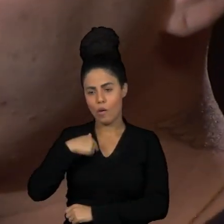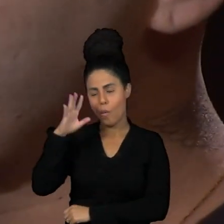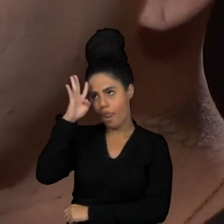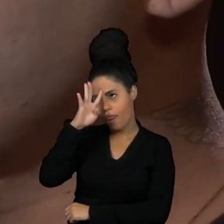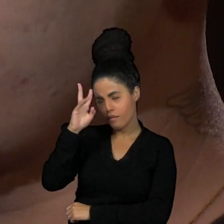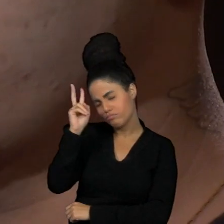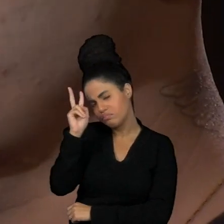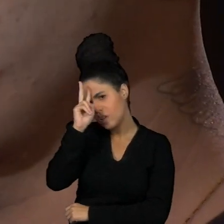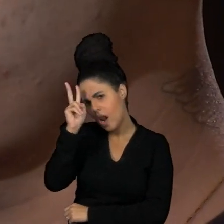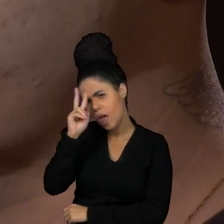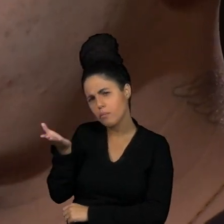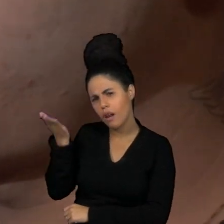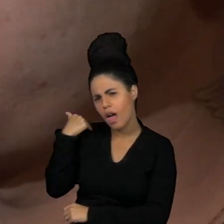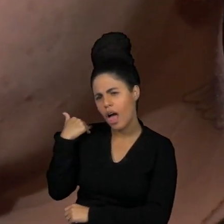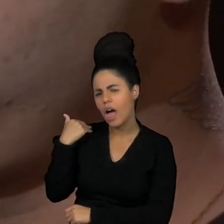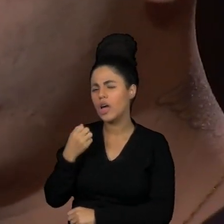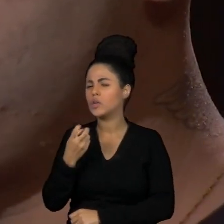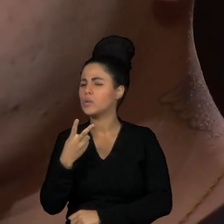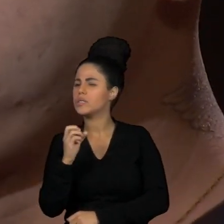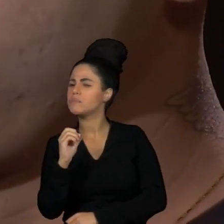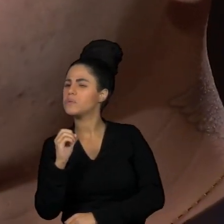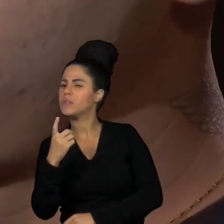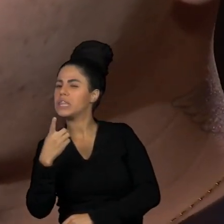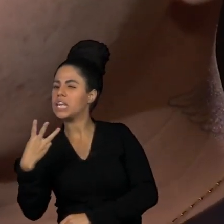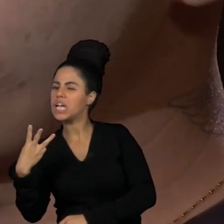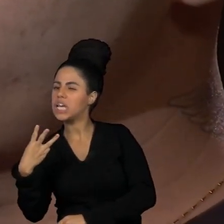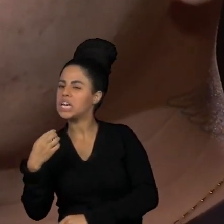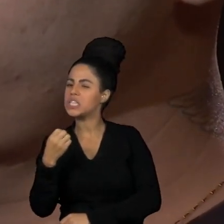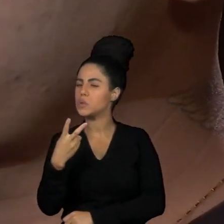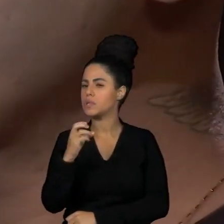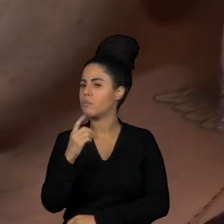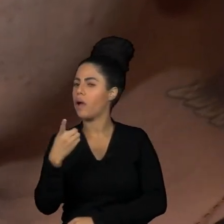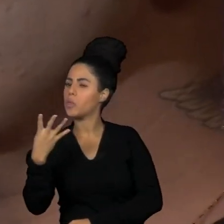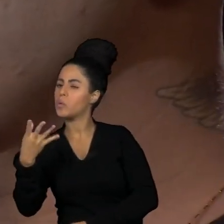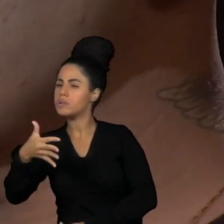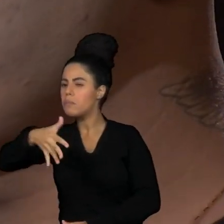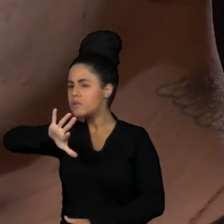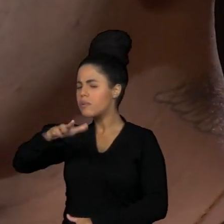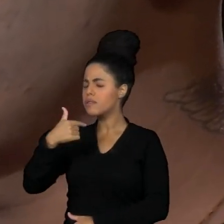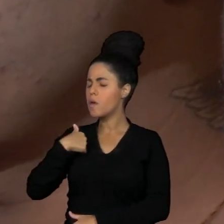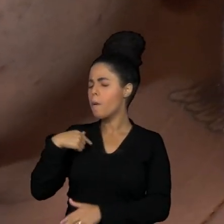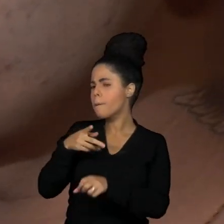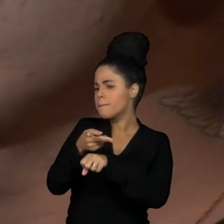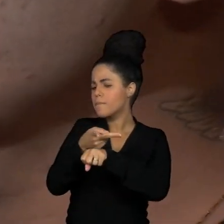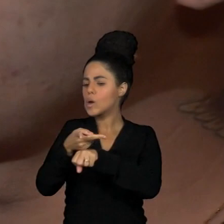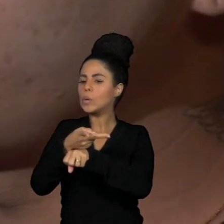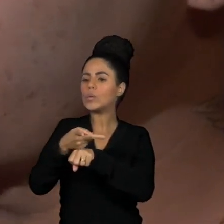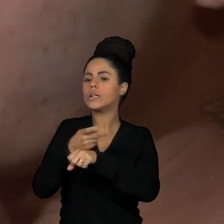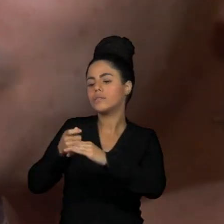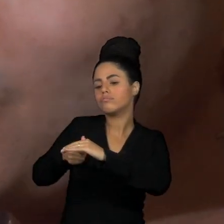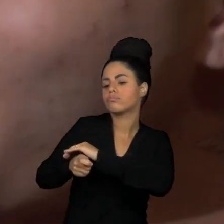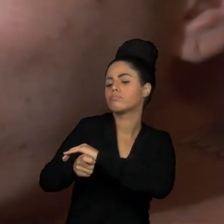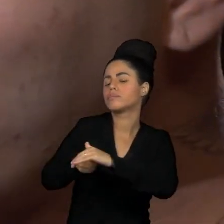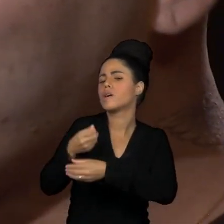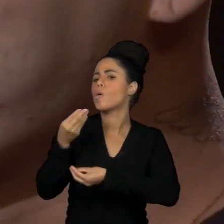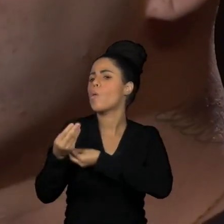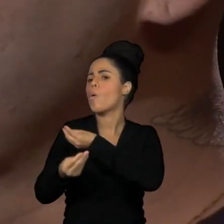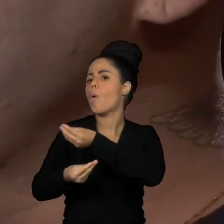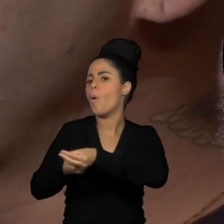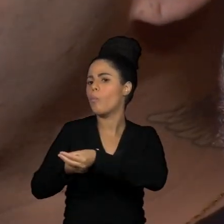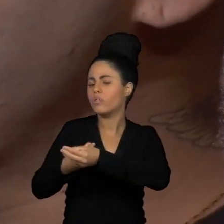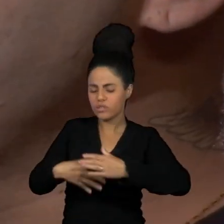bancão, isso era 2013, 2014. E aí eu estava procurando maneira de investir meu dinheiro. Eu tinha lá